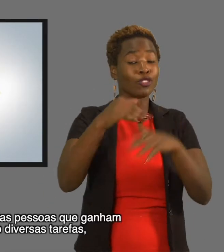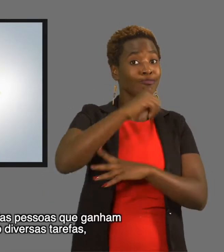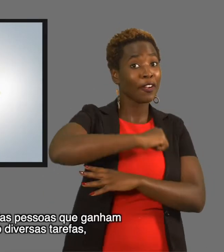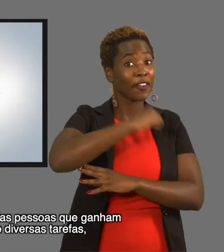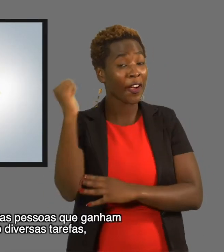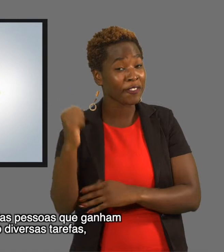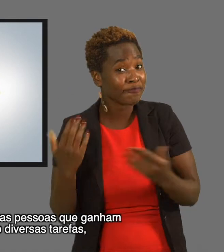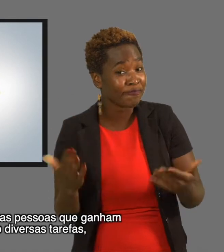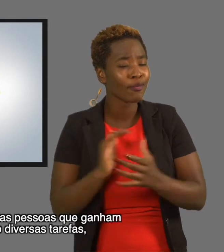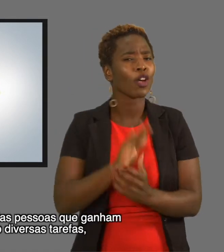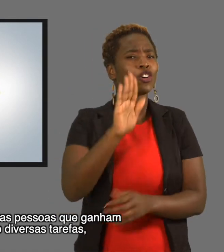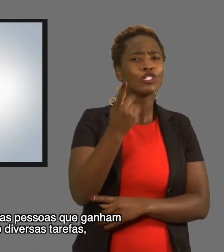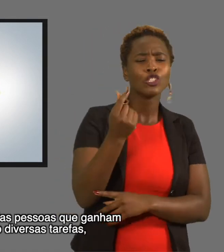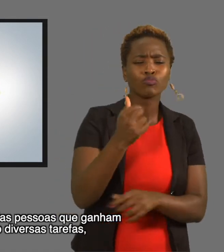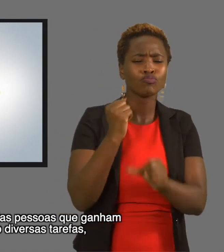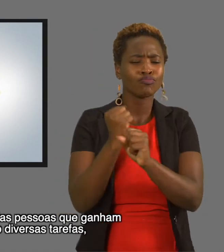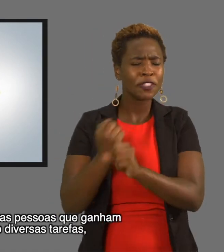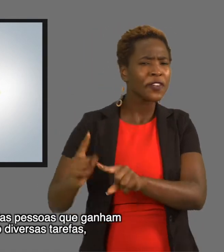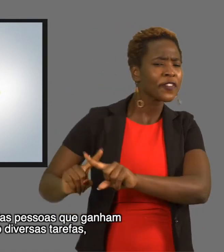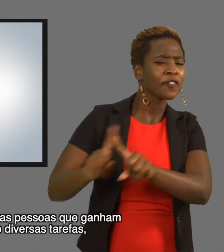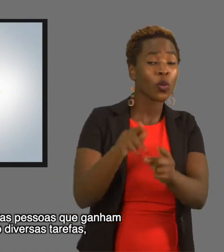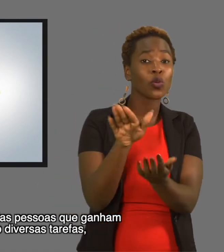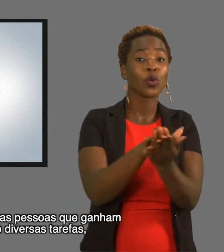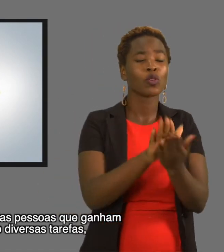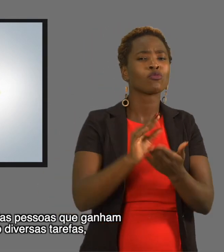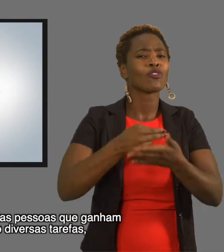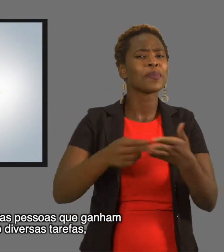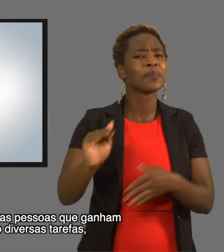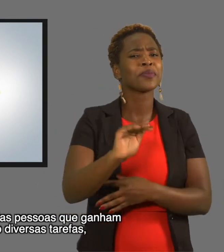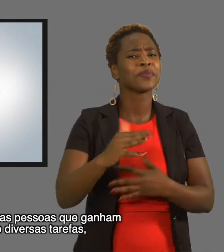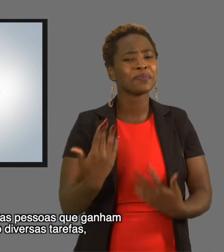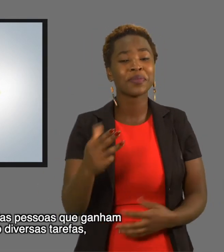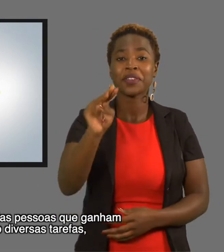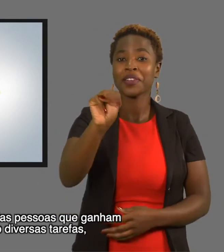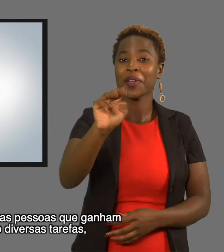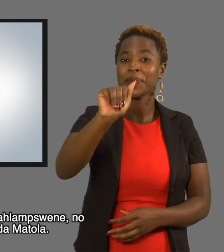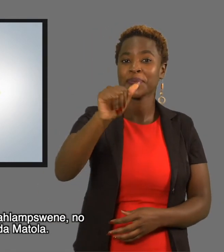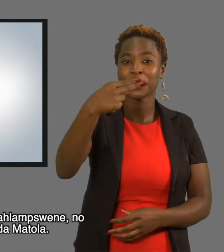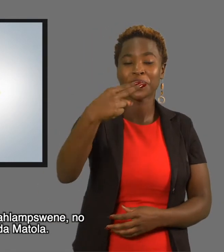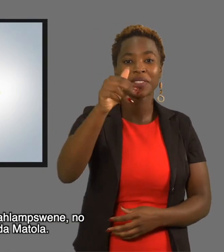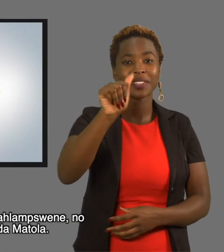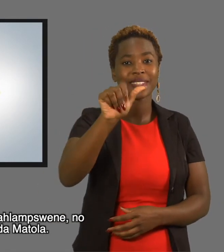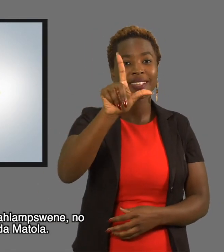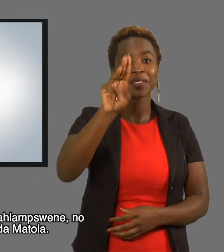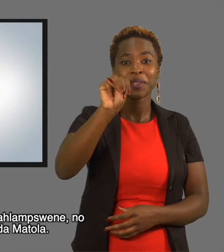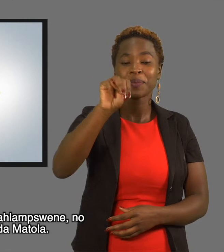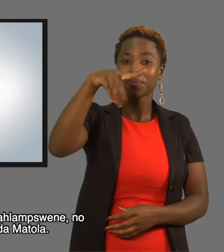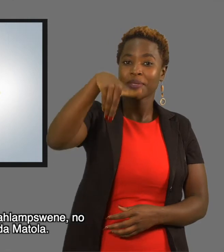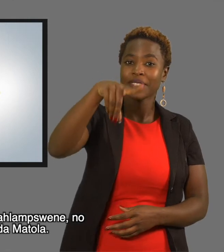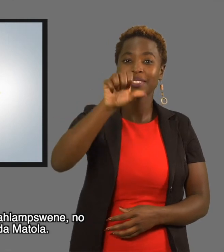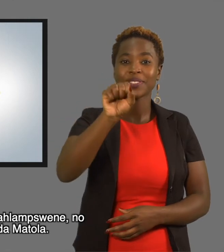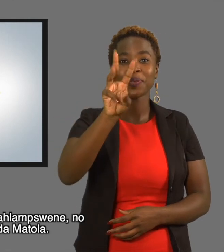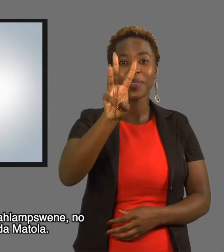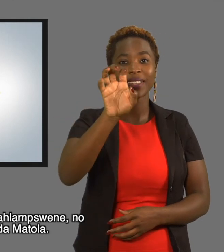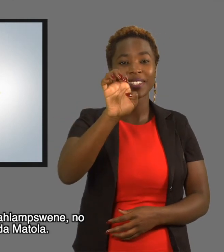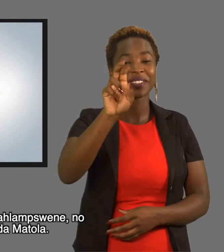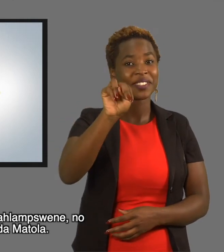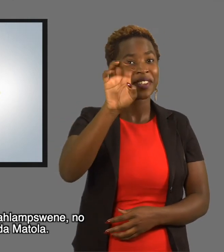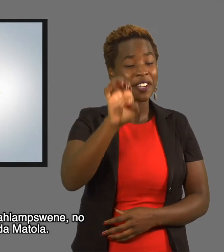Acompanhe o dia a dia das pessoas que ganham seu pão fazendo diversas tarefas no terminal de Machantuan, no